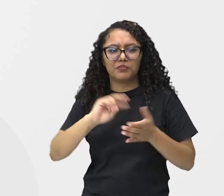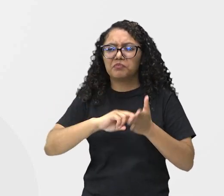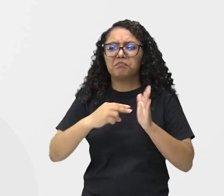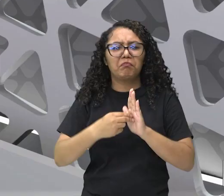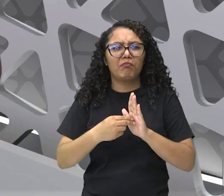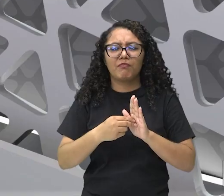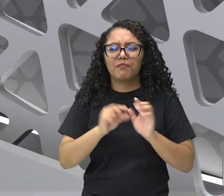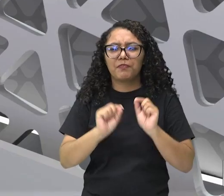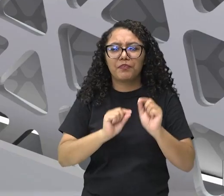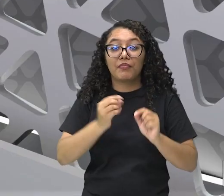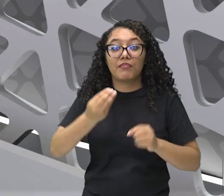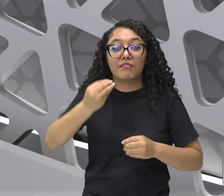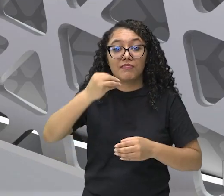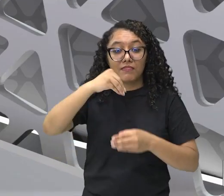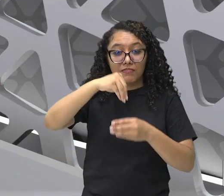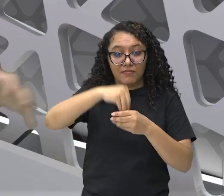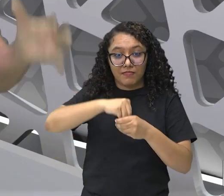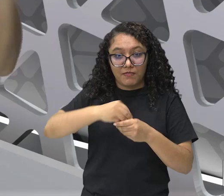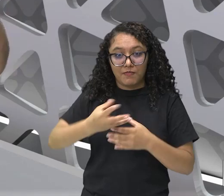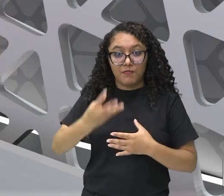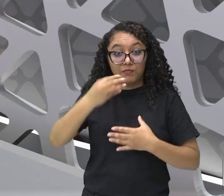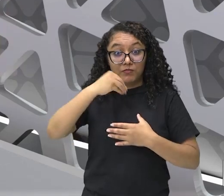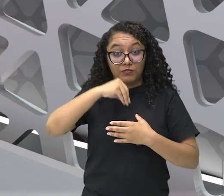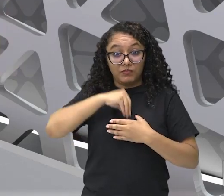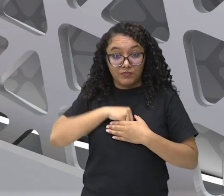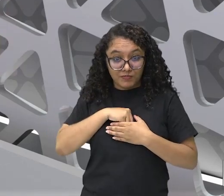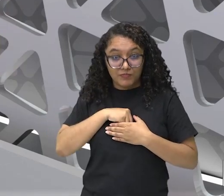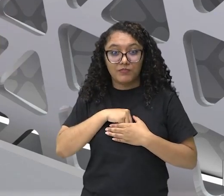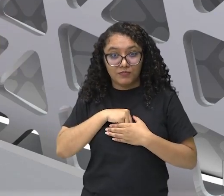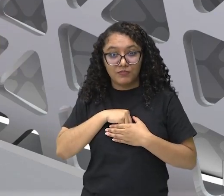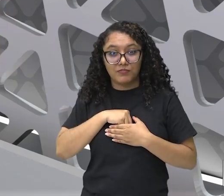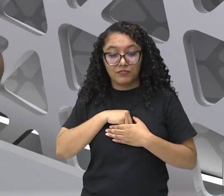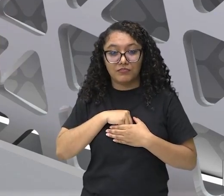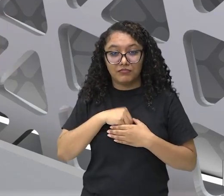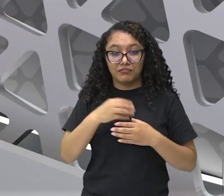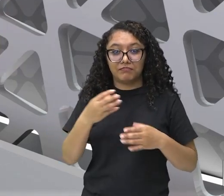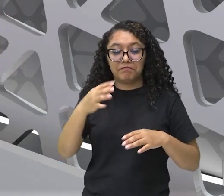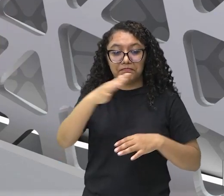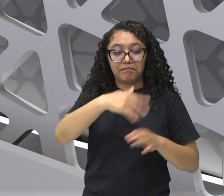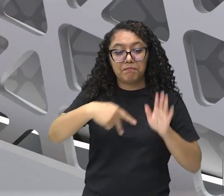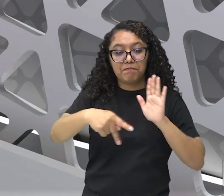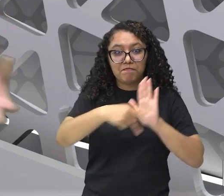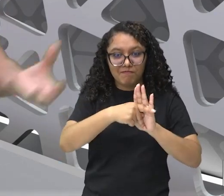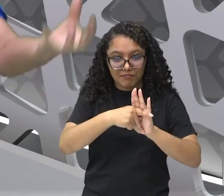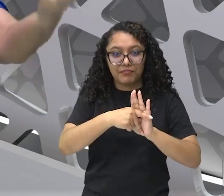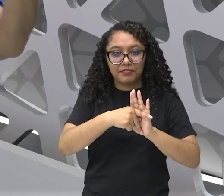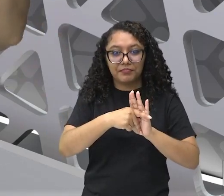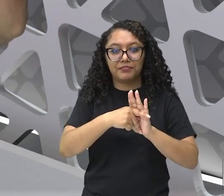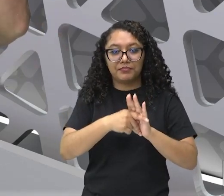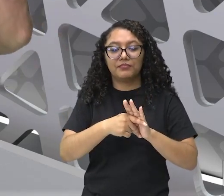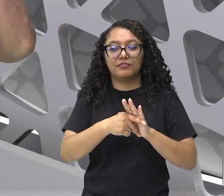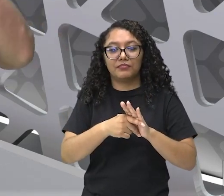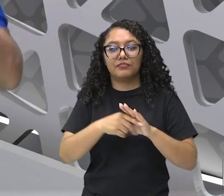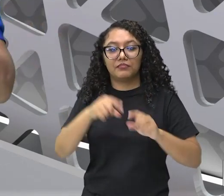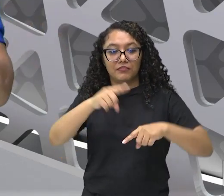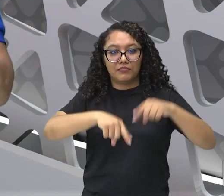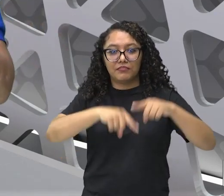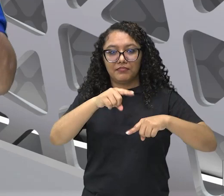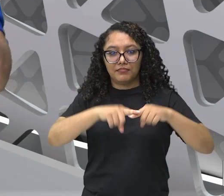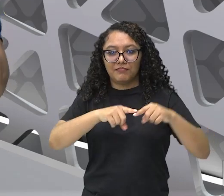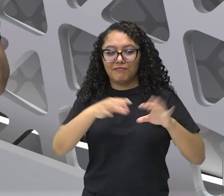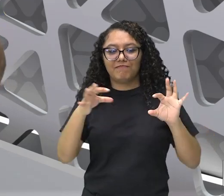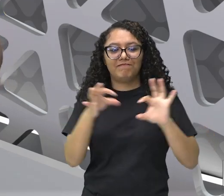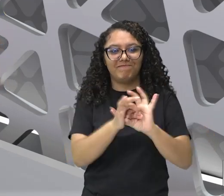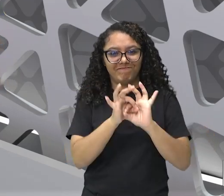que está inserido na materialidade, certo? Algo que está ali